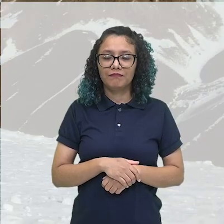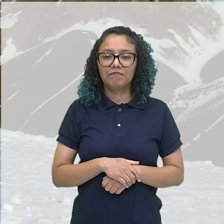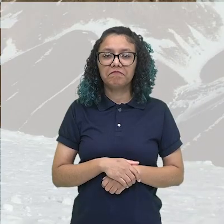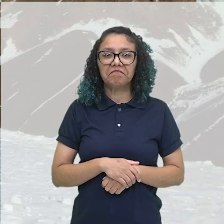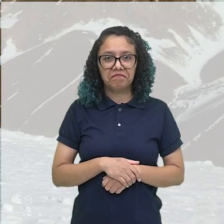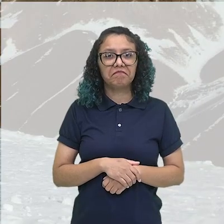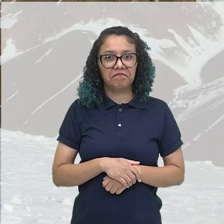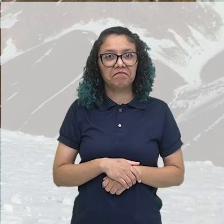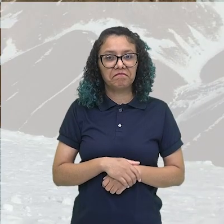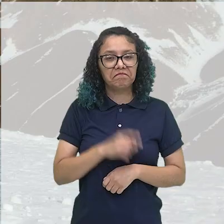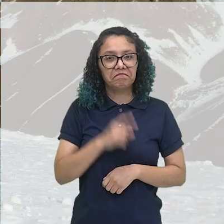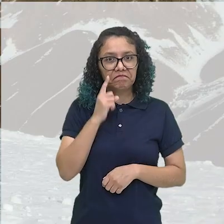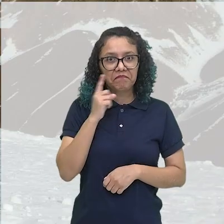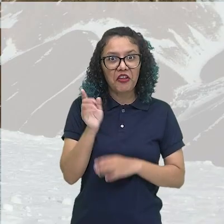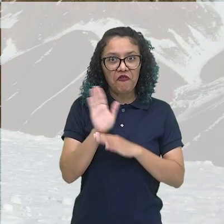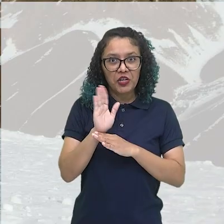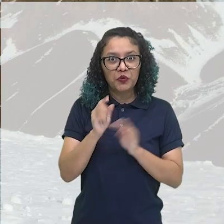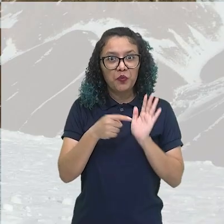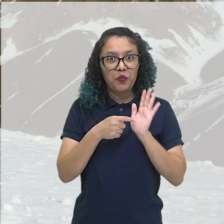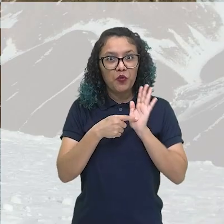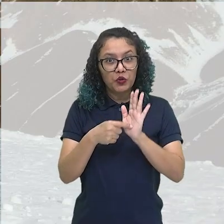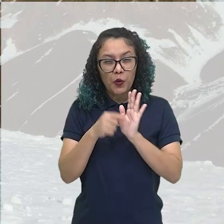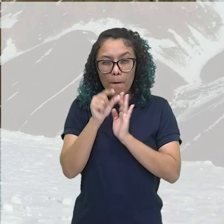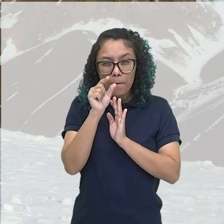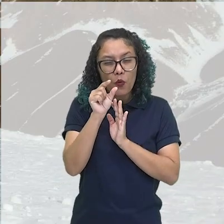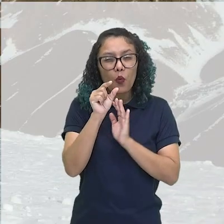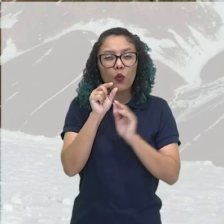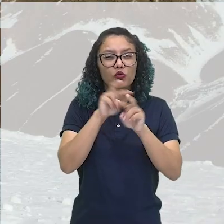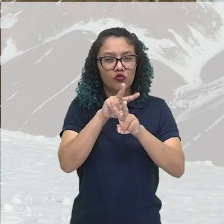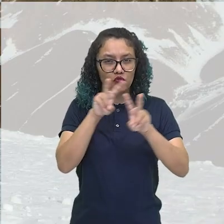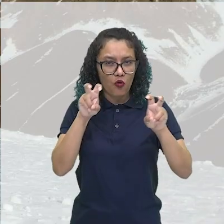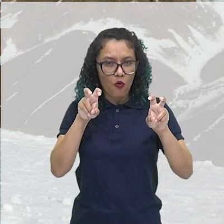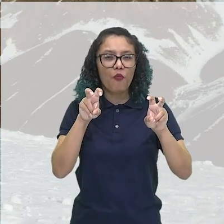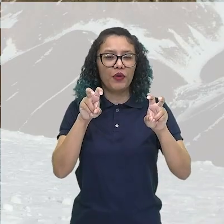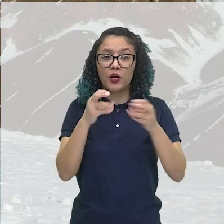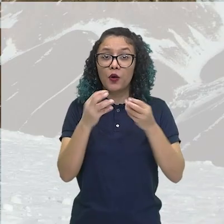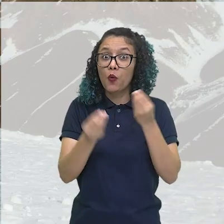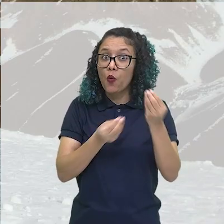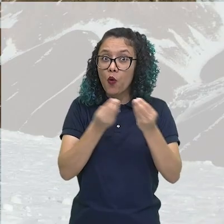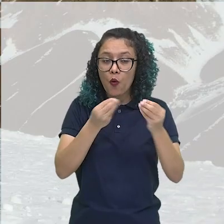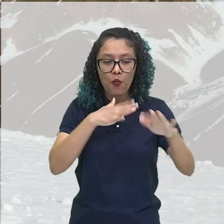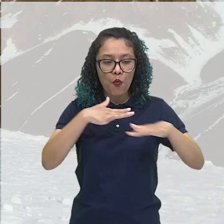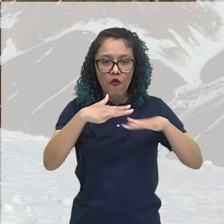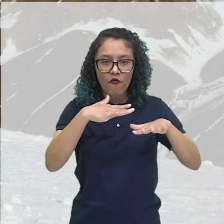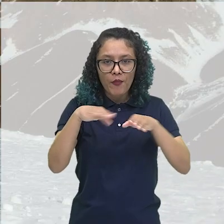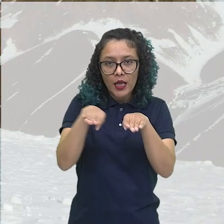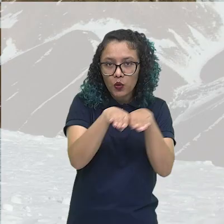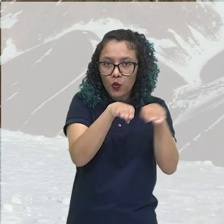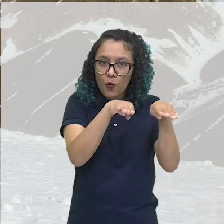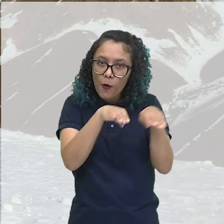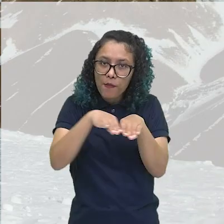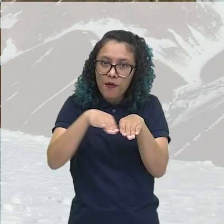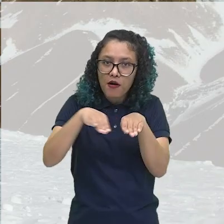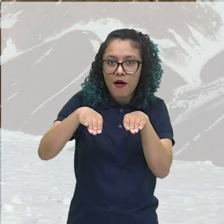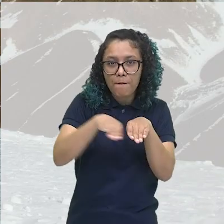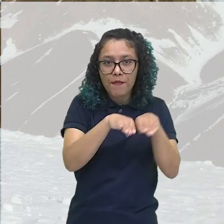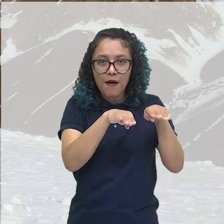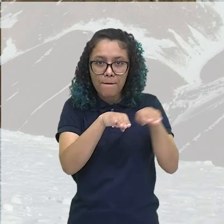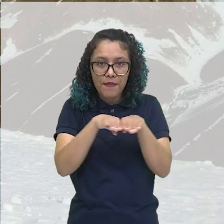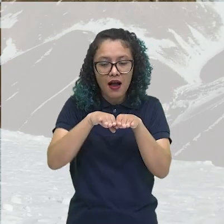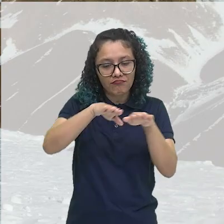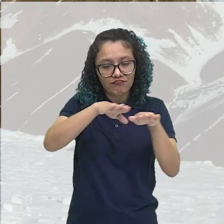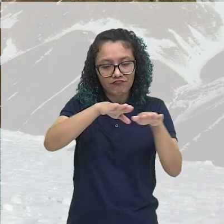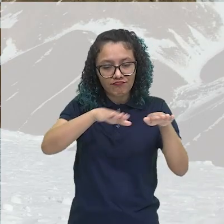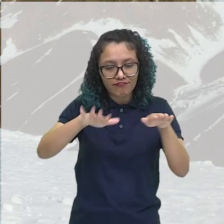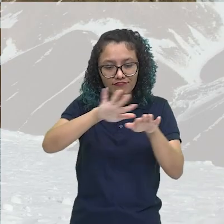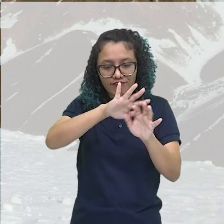Vejam só, aí nesse vídeo foi mostrado um pouco de como que acontece aí no movimento dessas placas tectônicas na superfície da